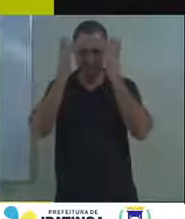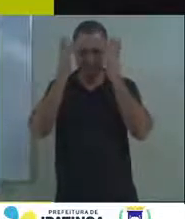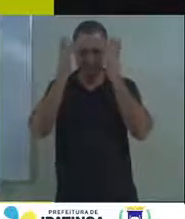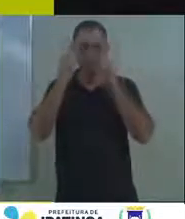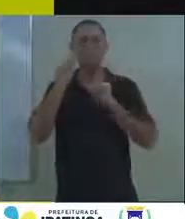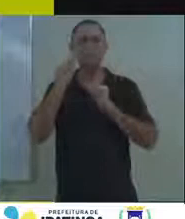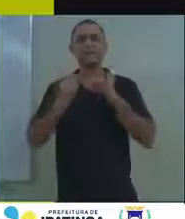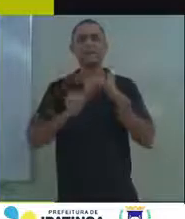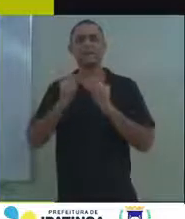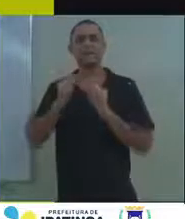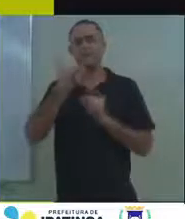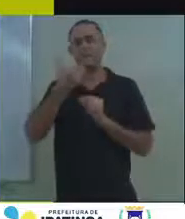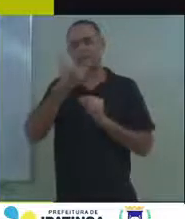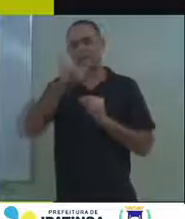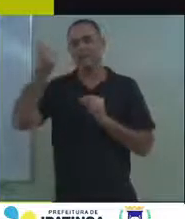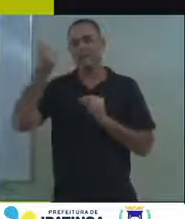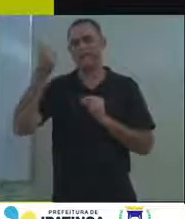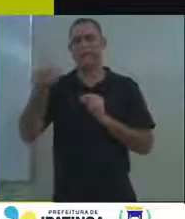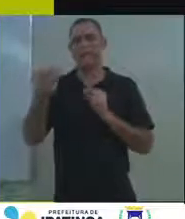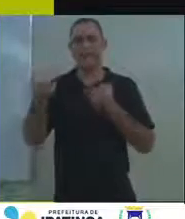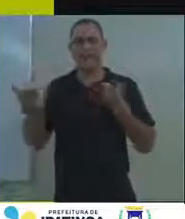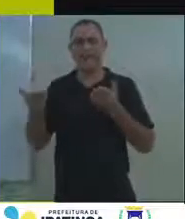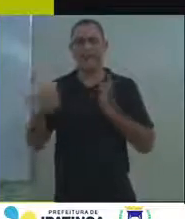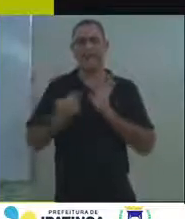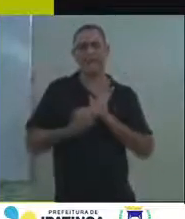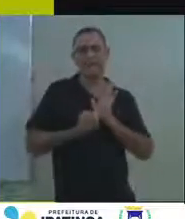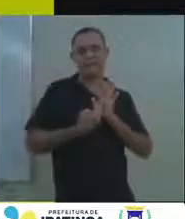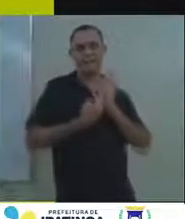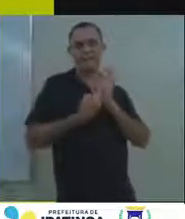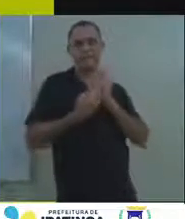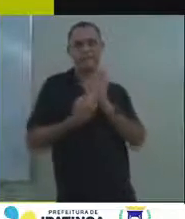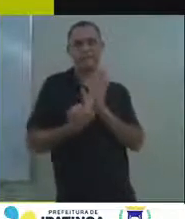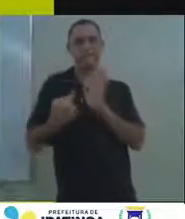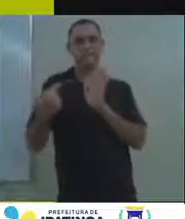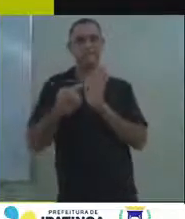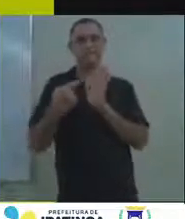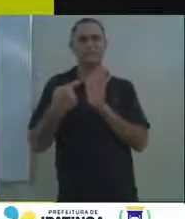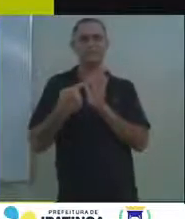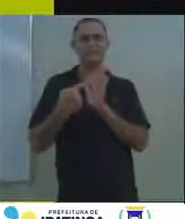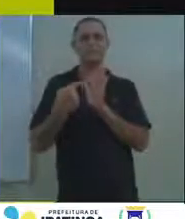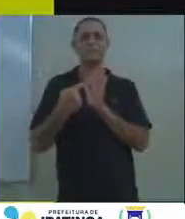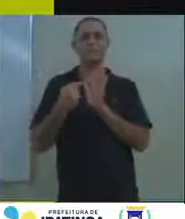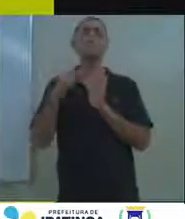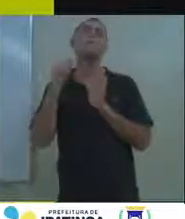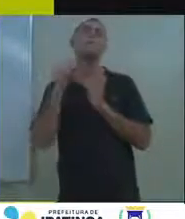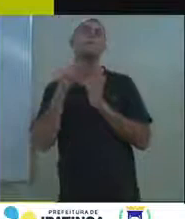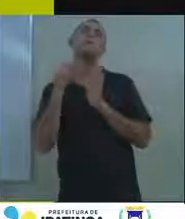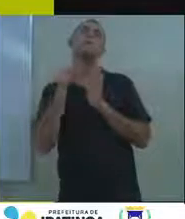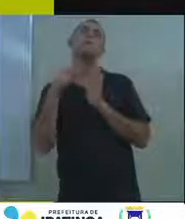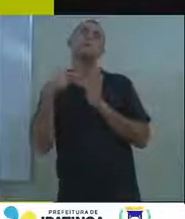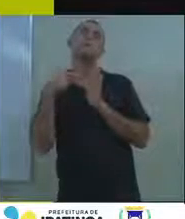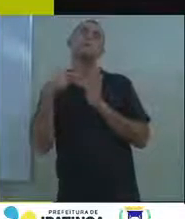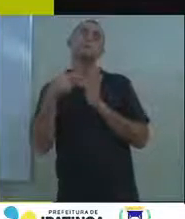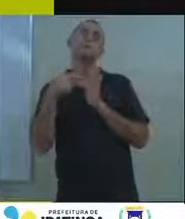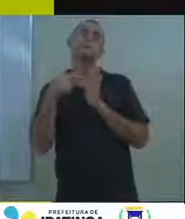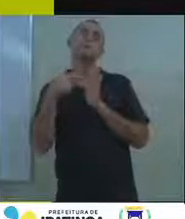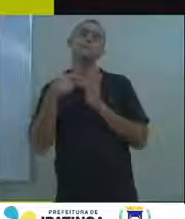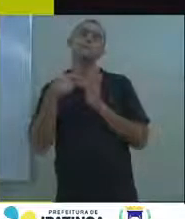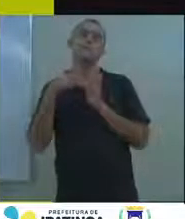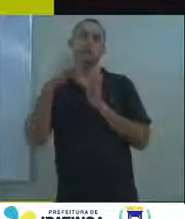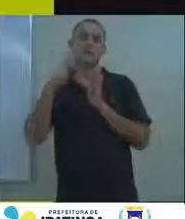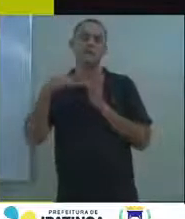E aí, gente, eu trouxe para vocês uma questão, que é uma questão que há